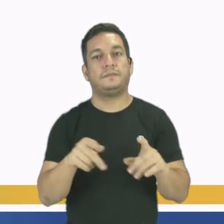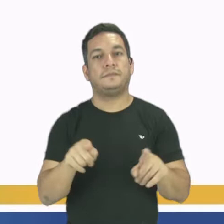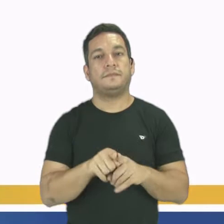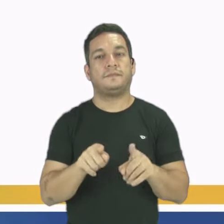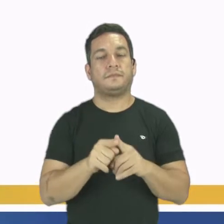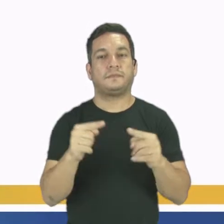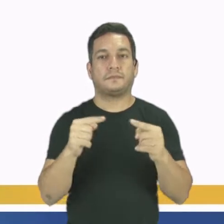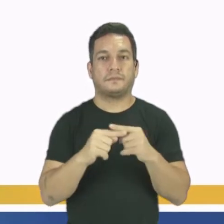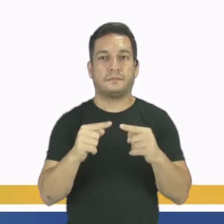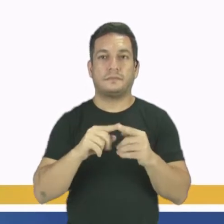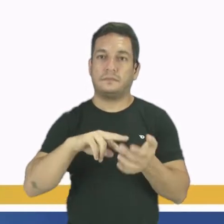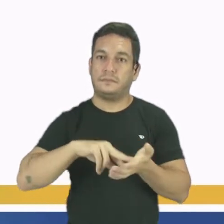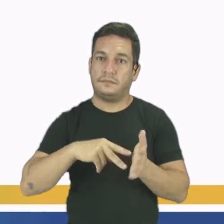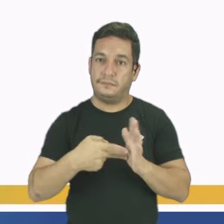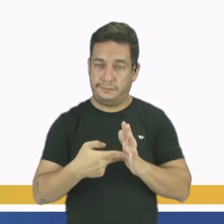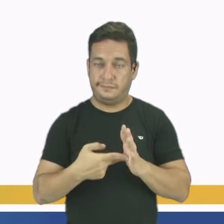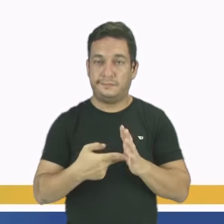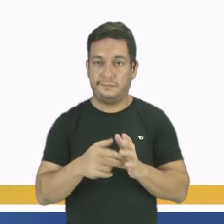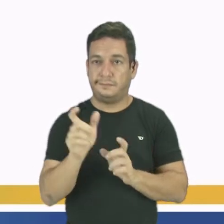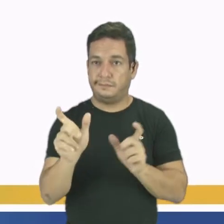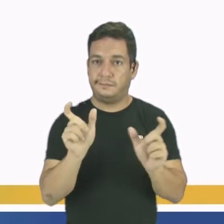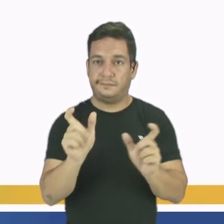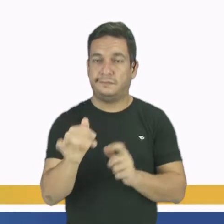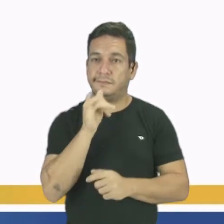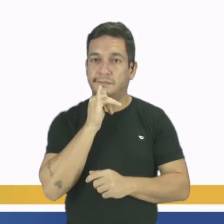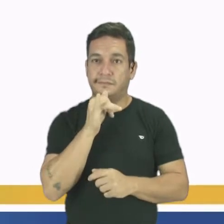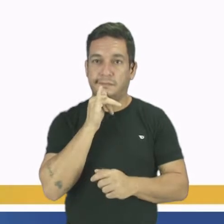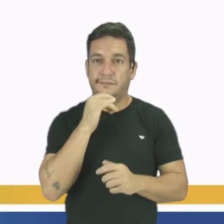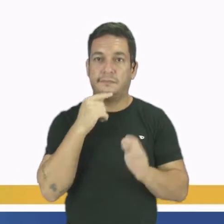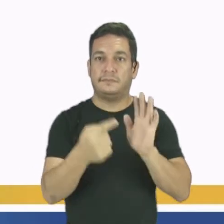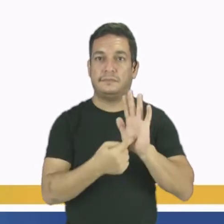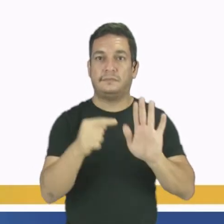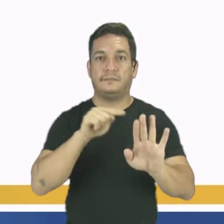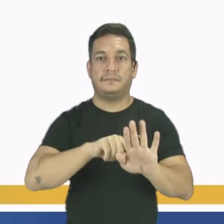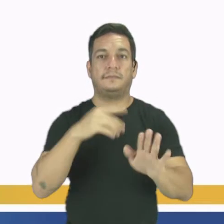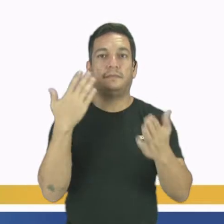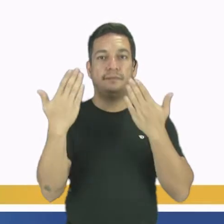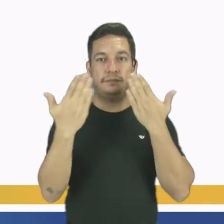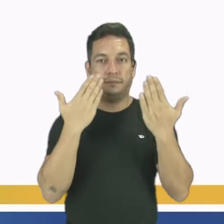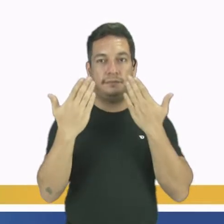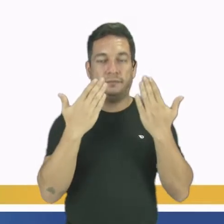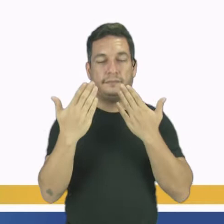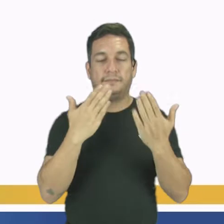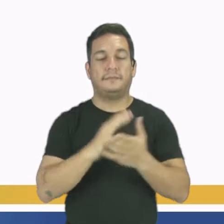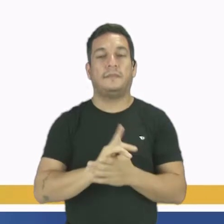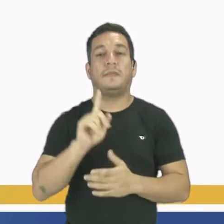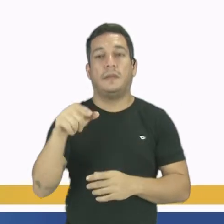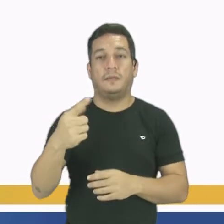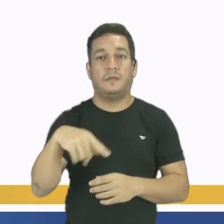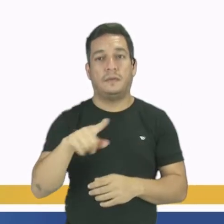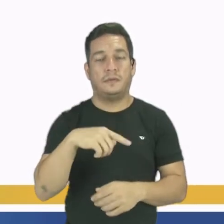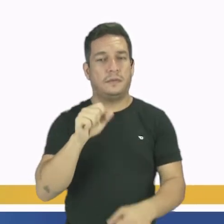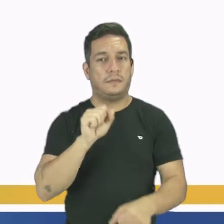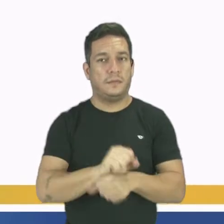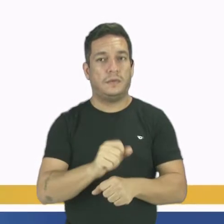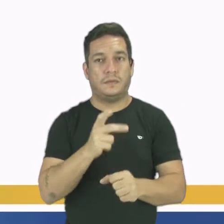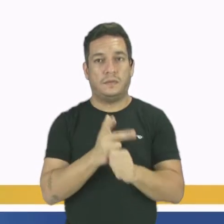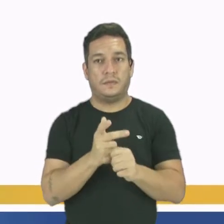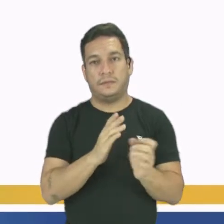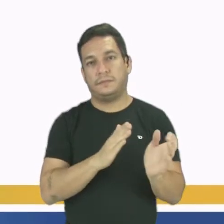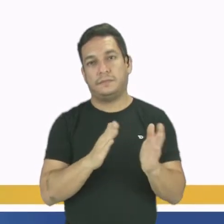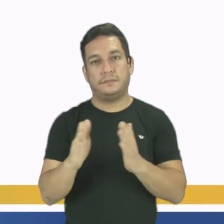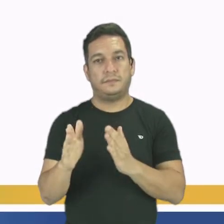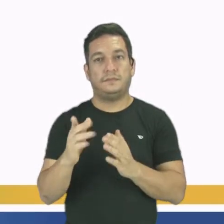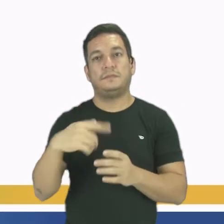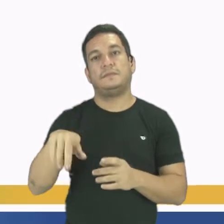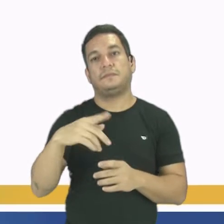ao significado das palavras. Exemplos: metáfora, comparação. Depois vocês pausam o vídeo